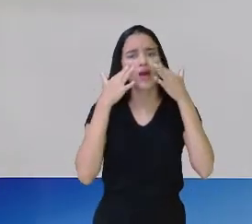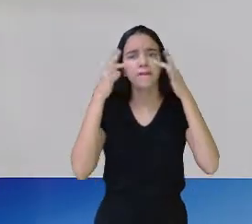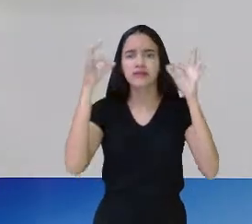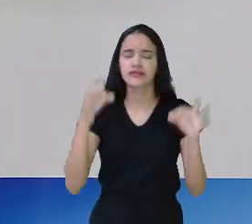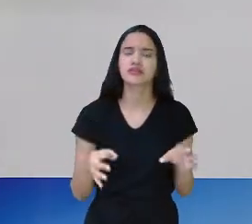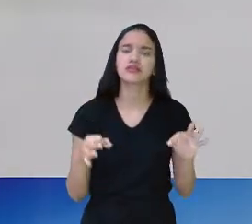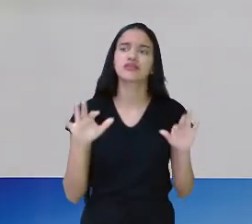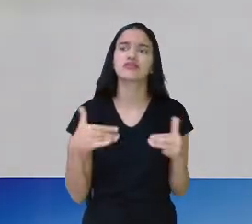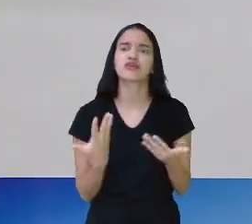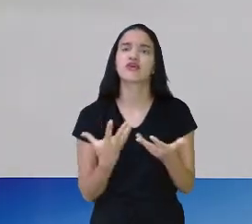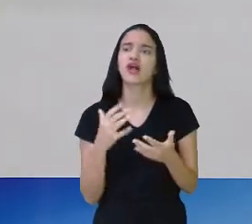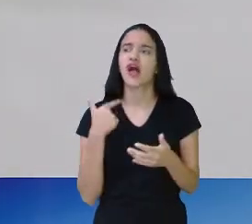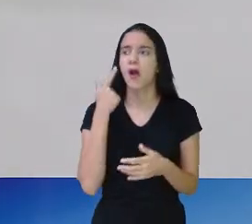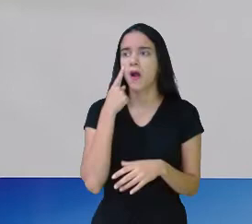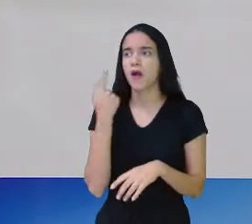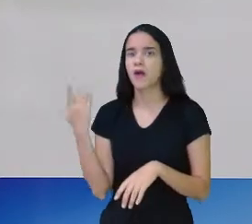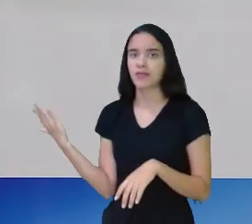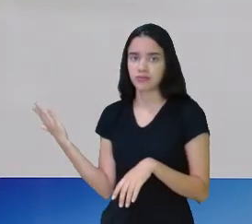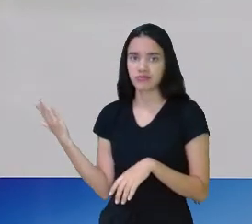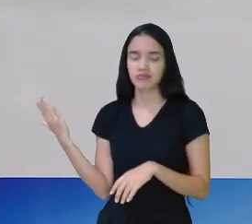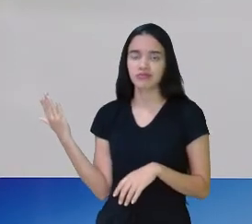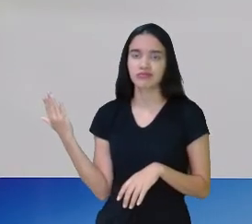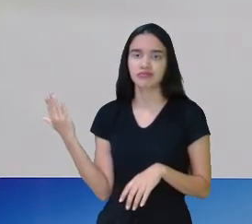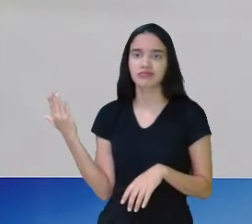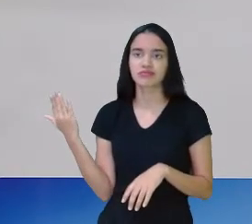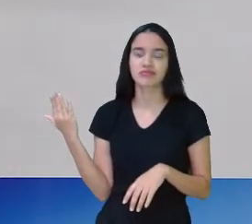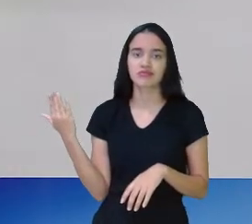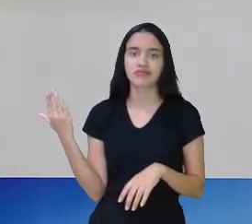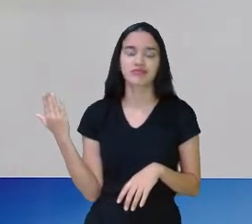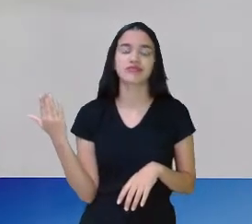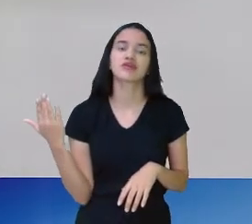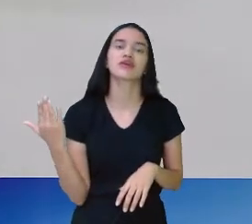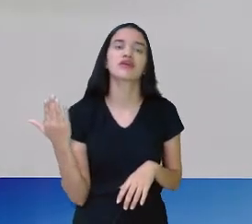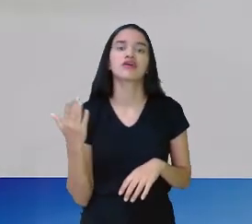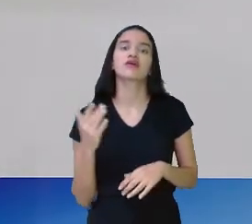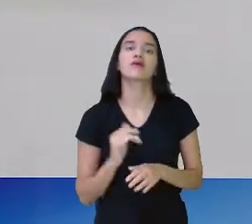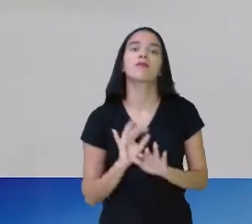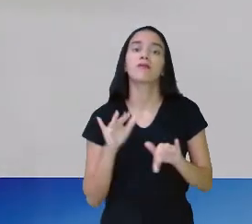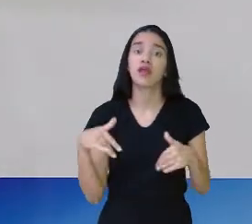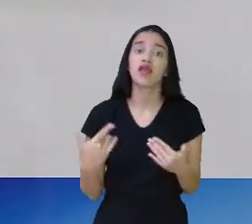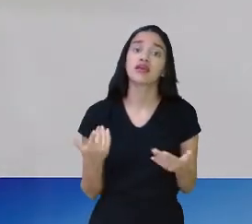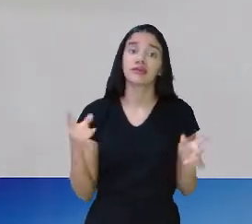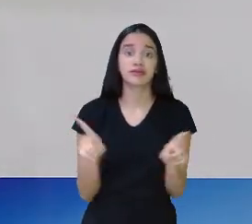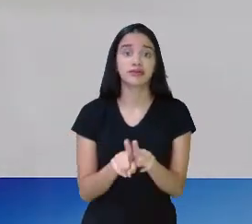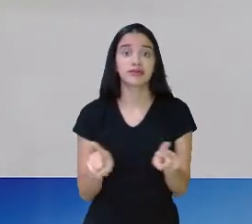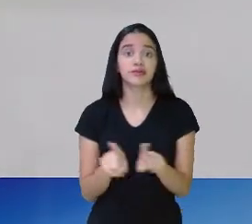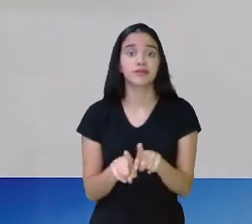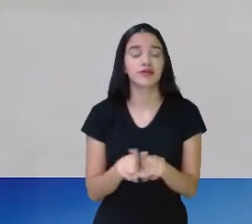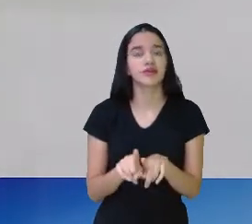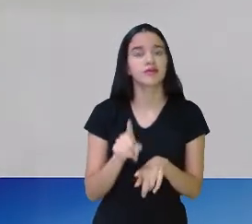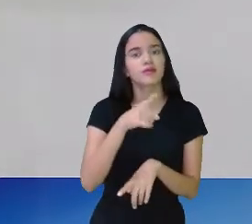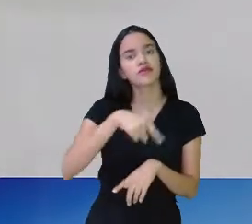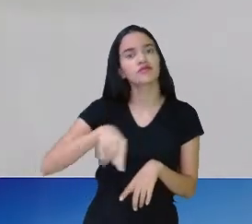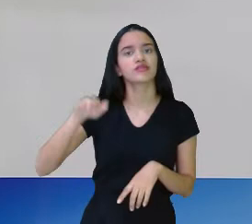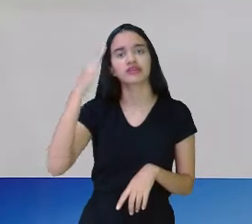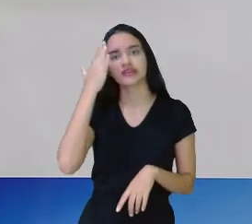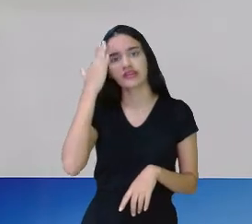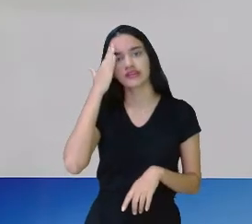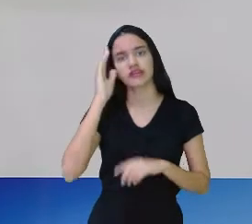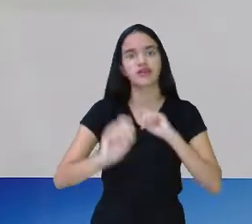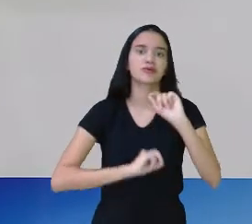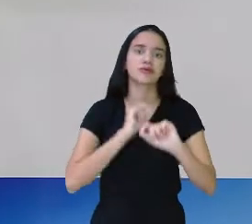nos formatos aqui, ó, nas formas desse tangram. Inclusive, para vocês entenderem